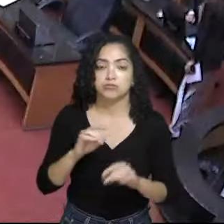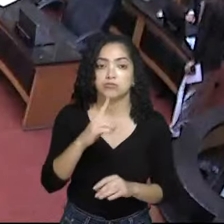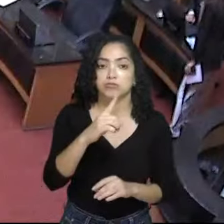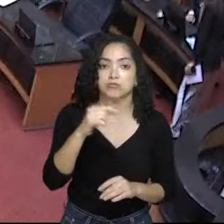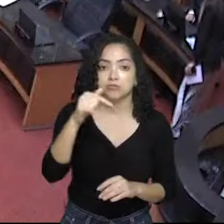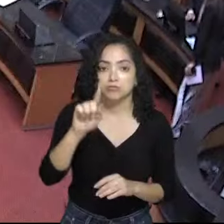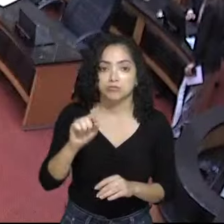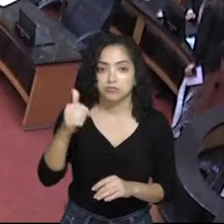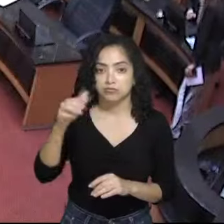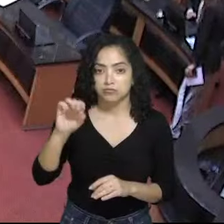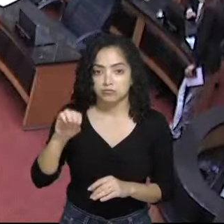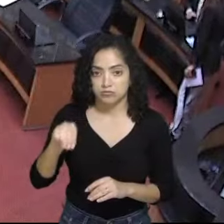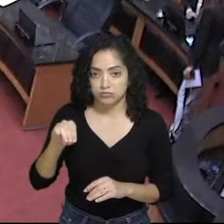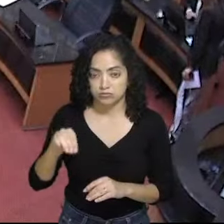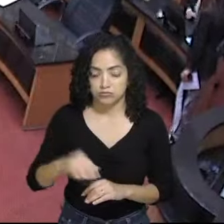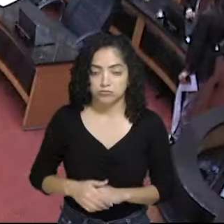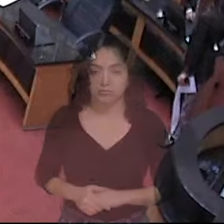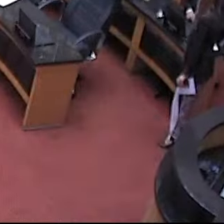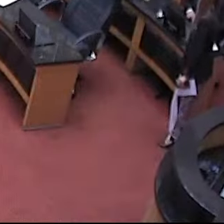minutos. Está encerrada a presente sessão.